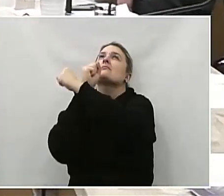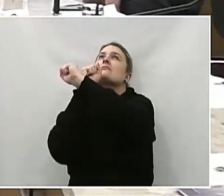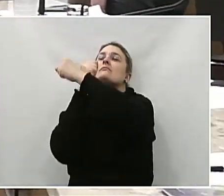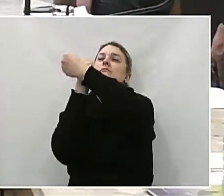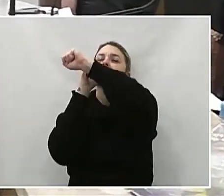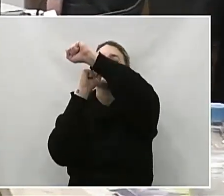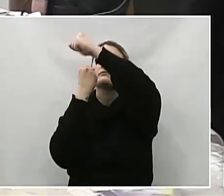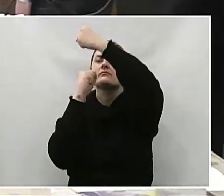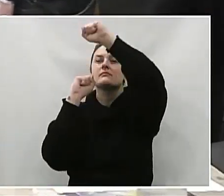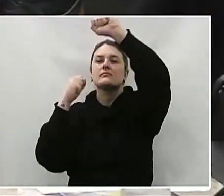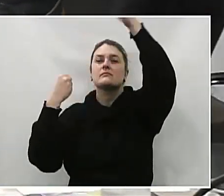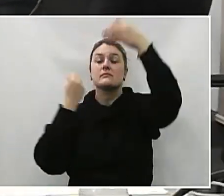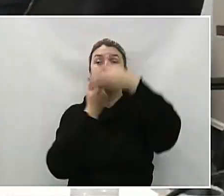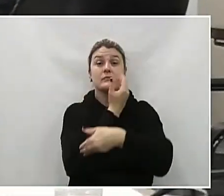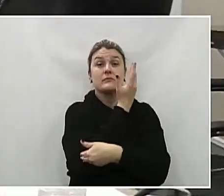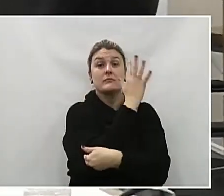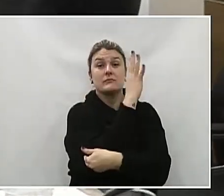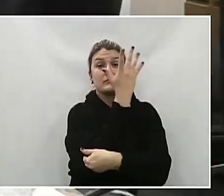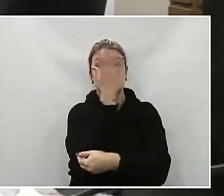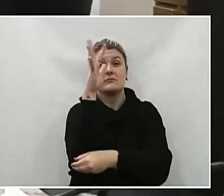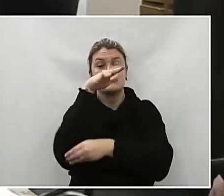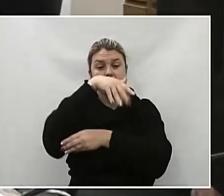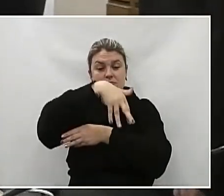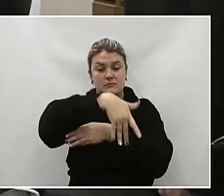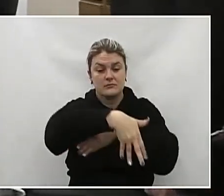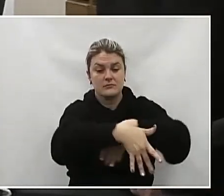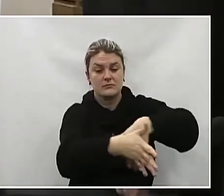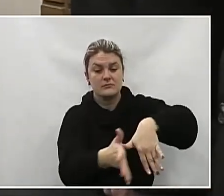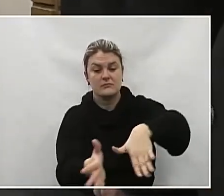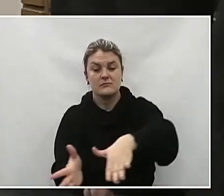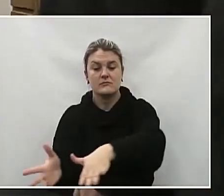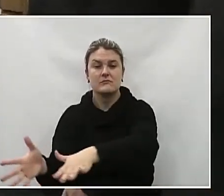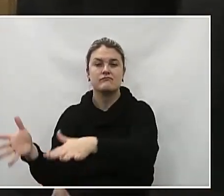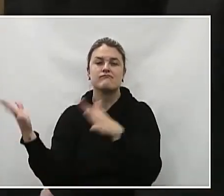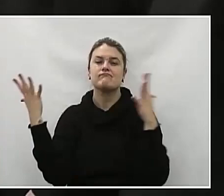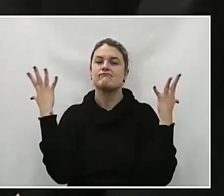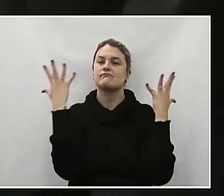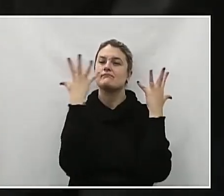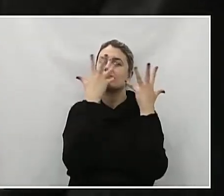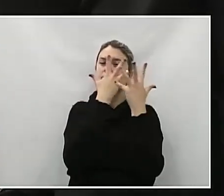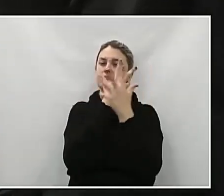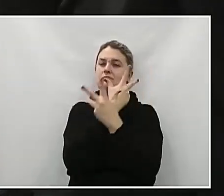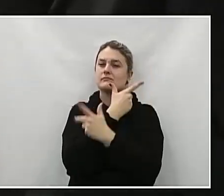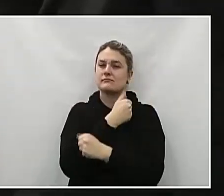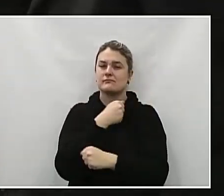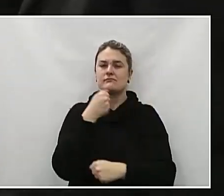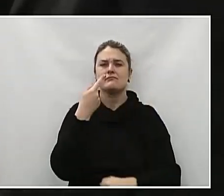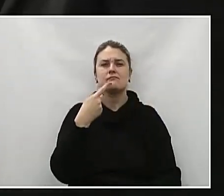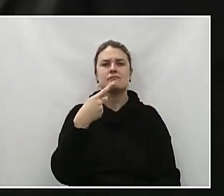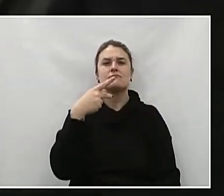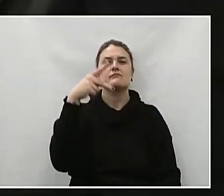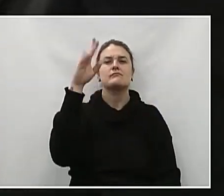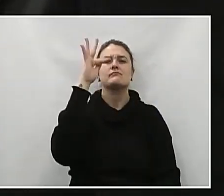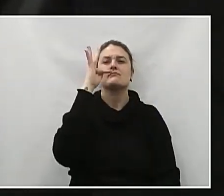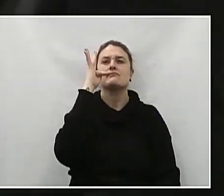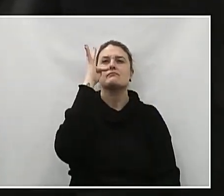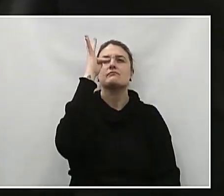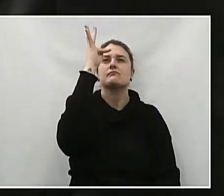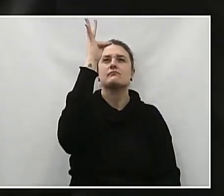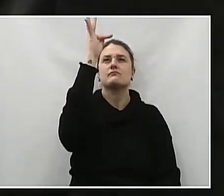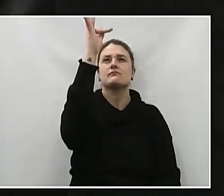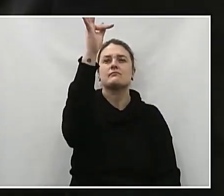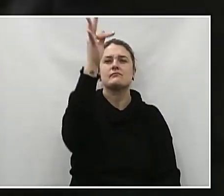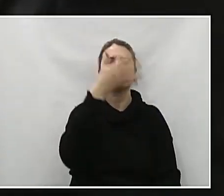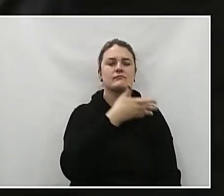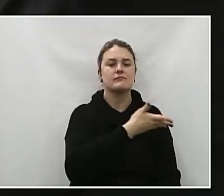resplandece. Gigante pela própria natureza, és belo, forte, pábio e do